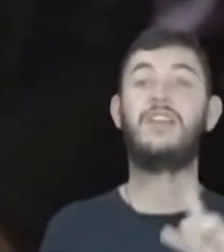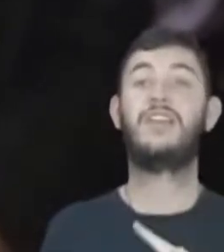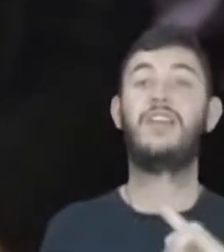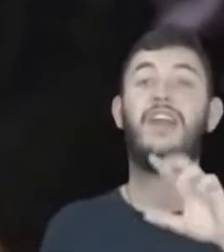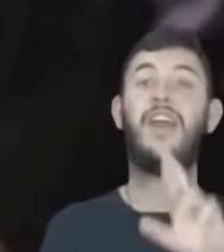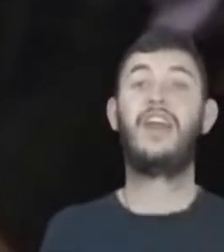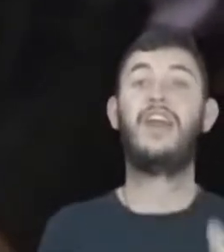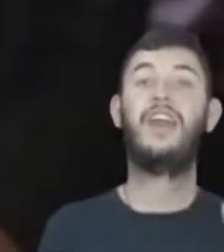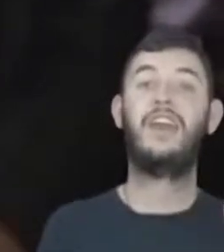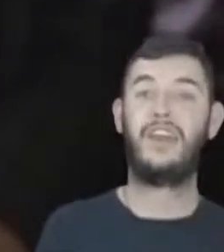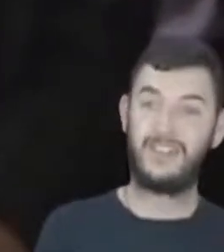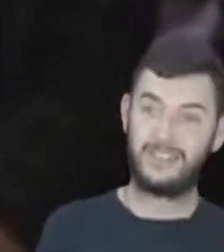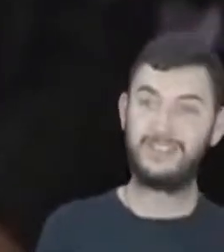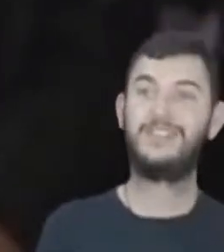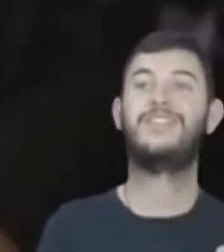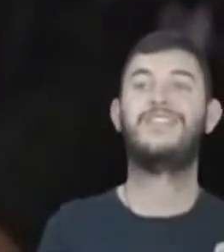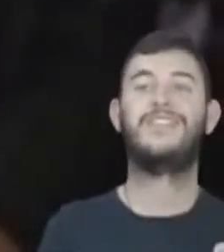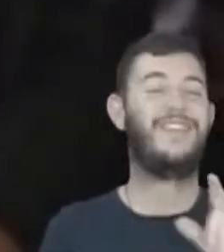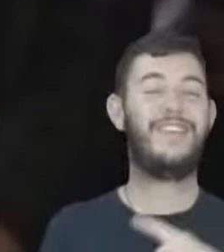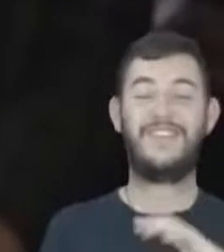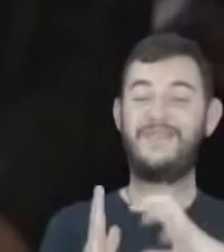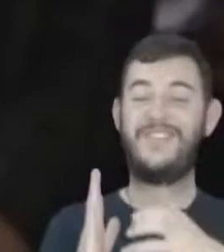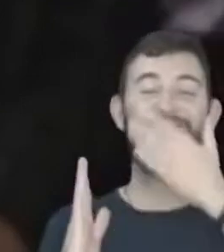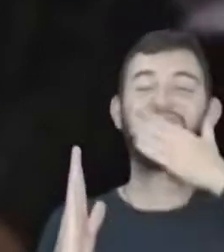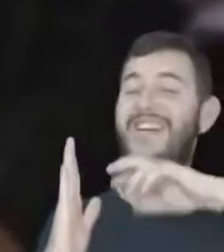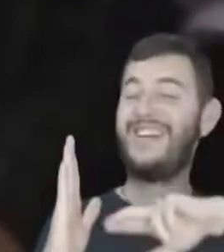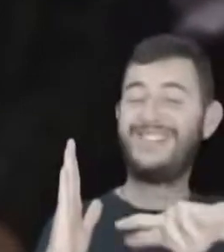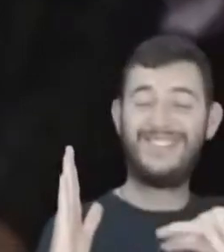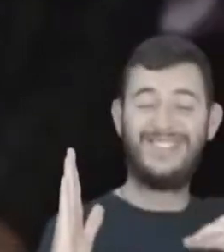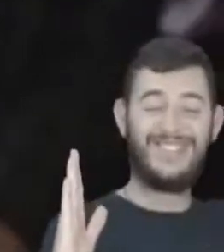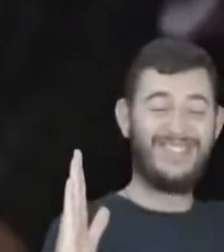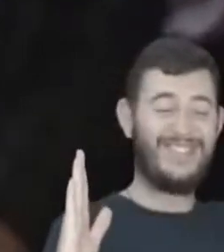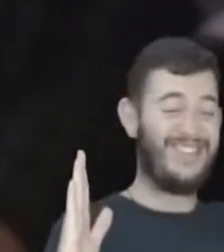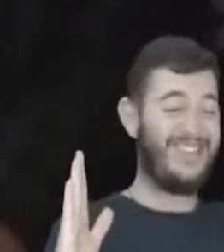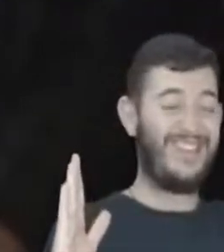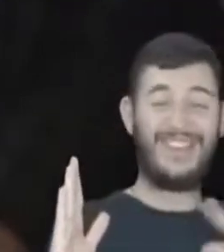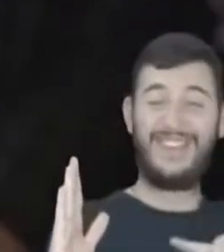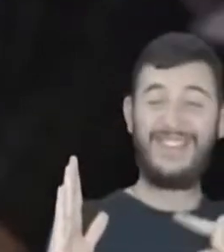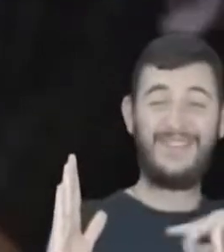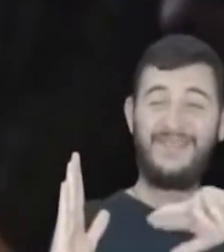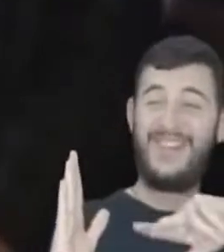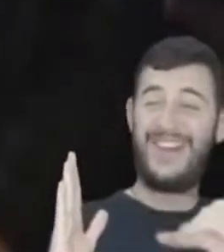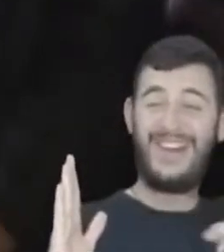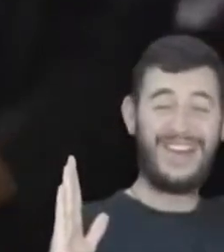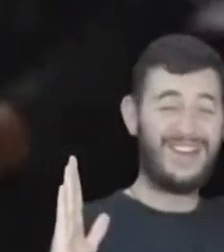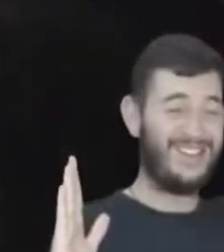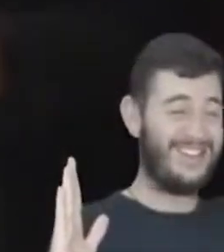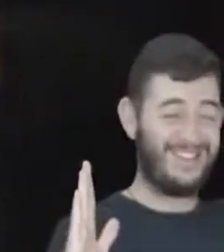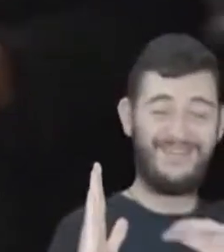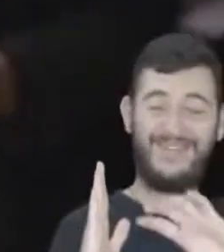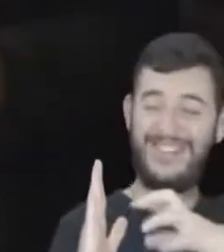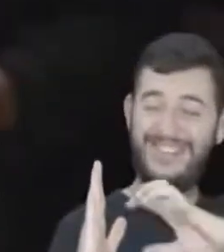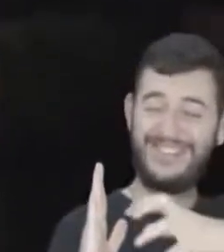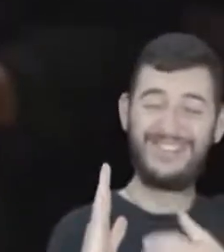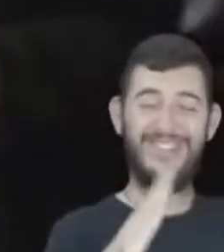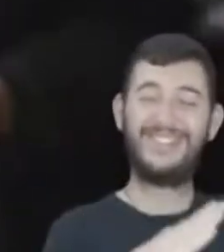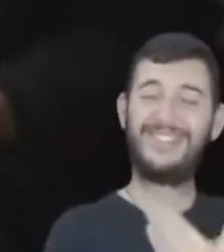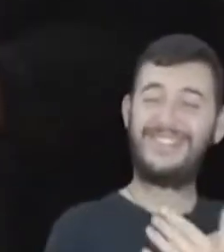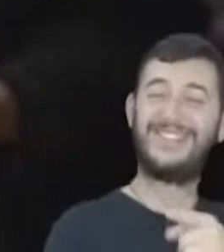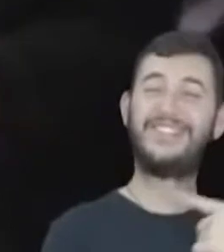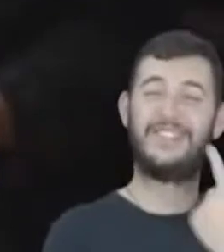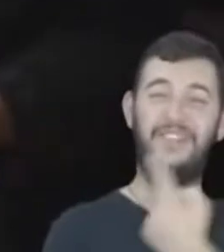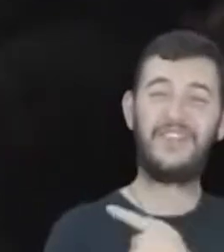com Rede. É que é tanto partido, gente, é tanto partido que está na nossa frente, que se a